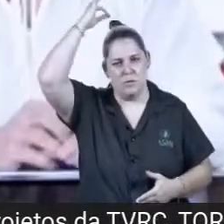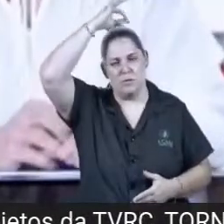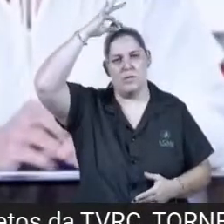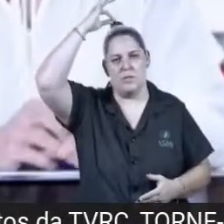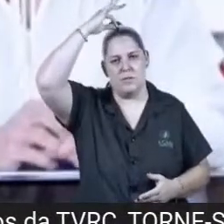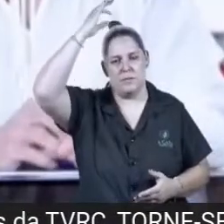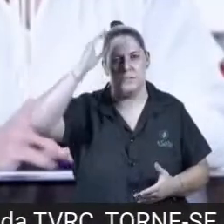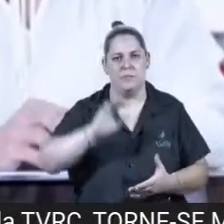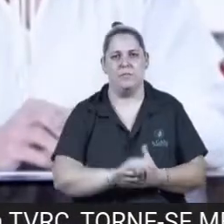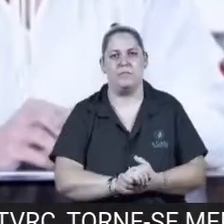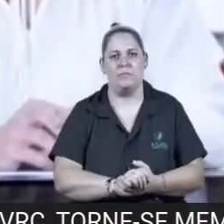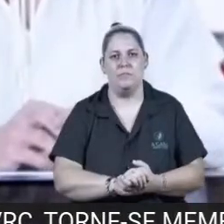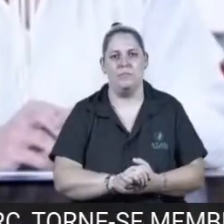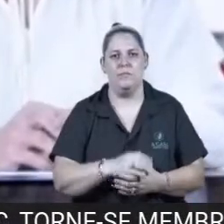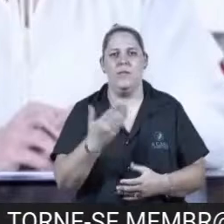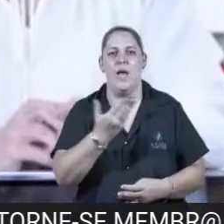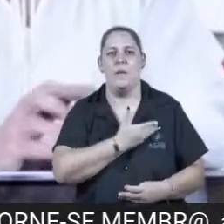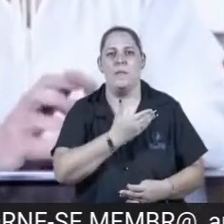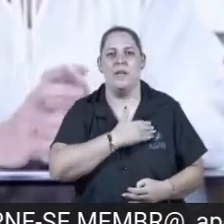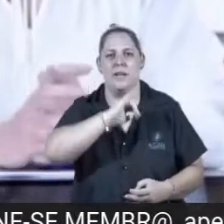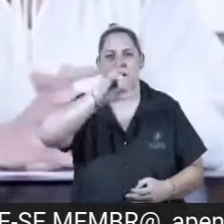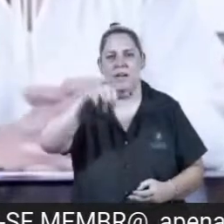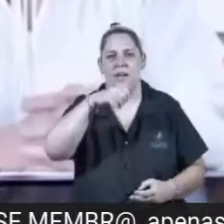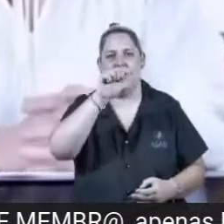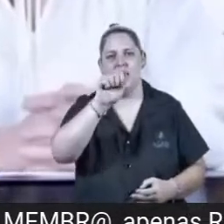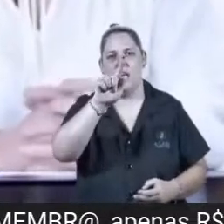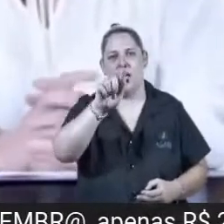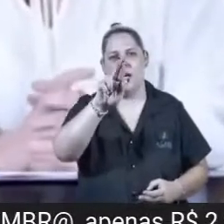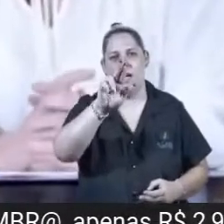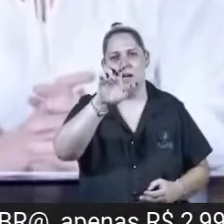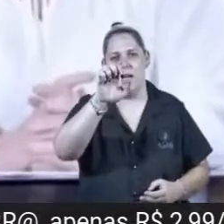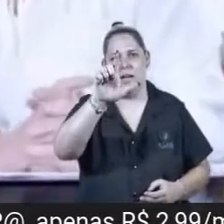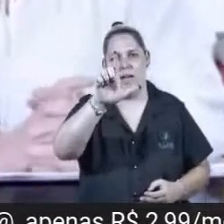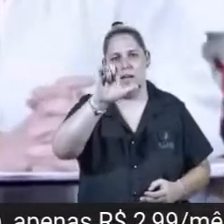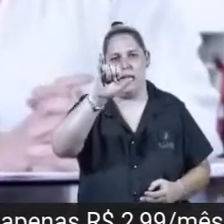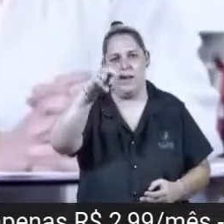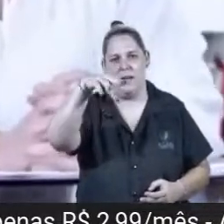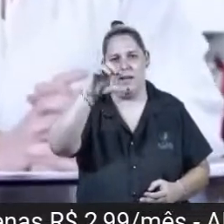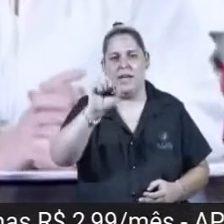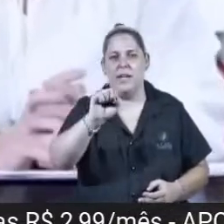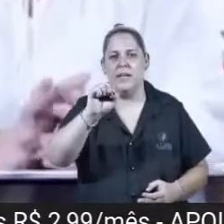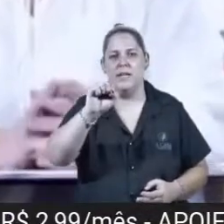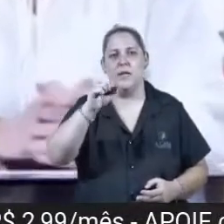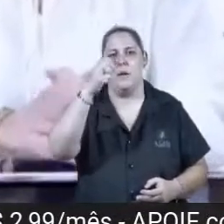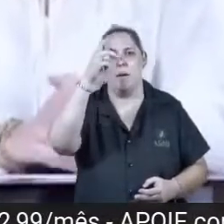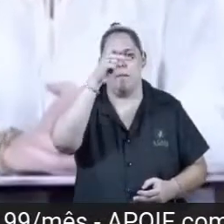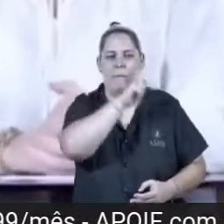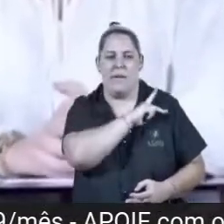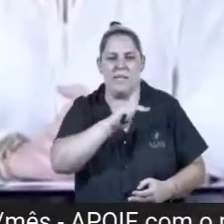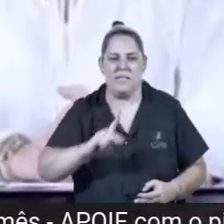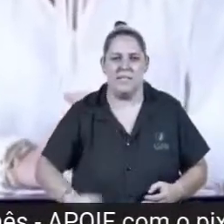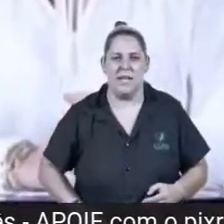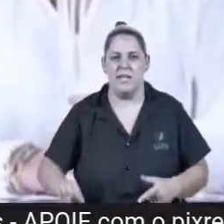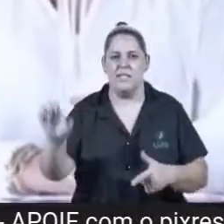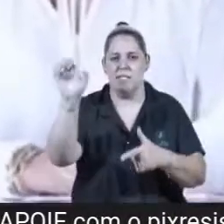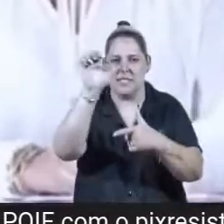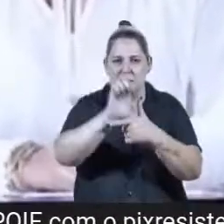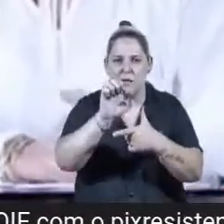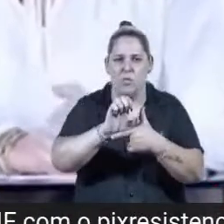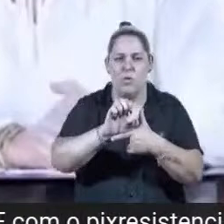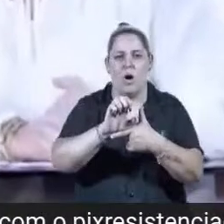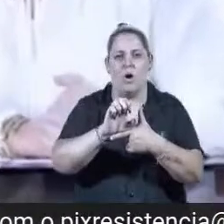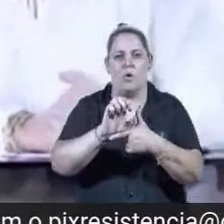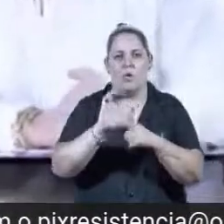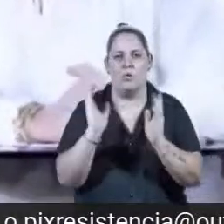Bem, querida companheira Jaqueline, presidenta estadual do nosso partido, minha